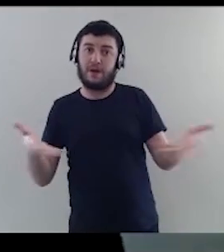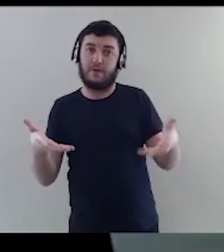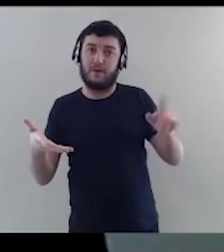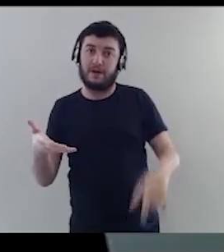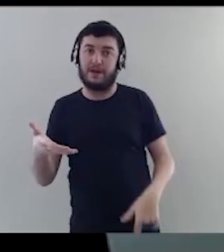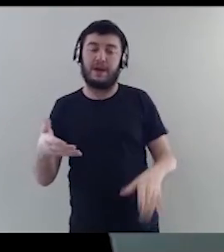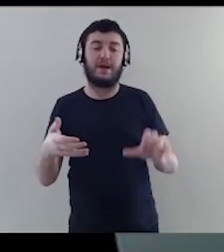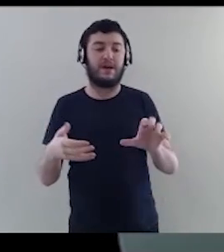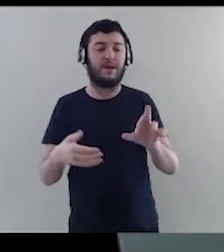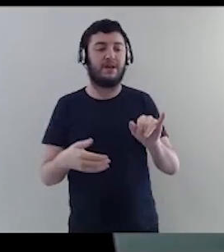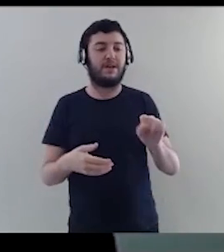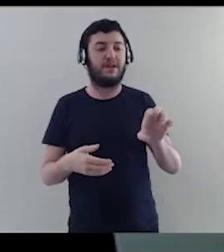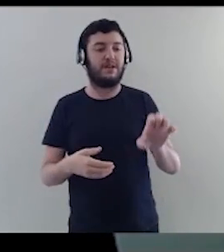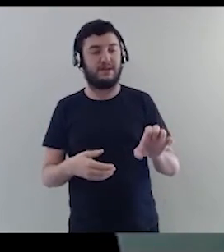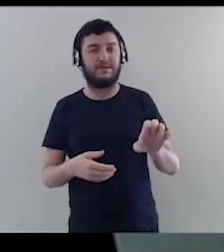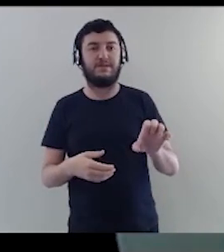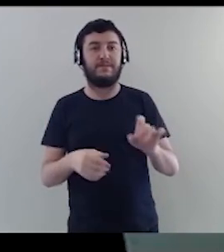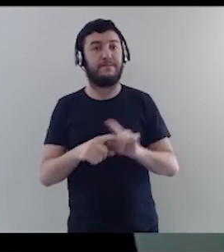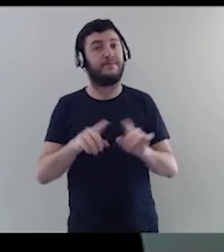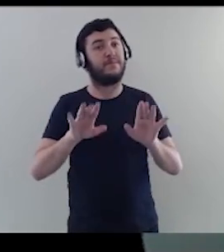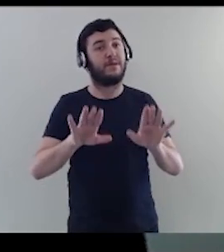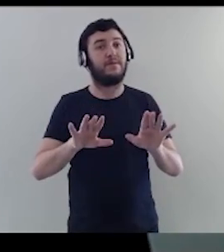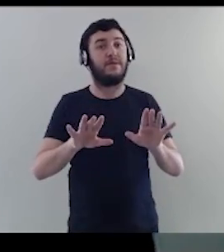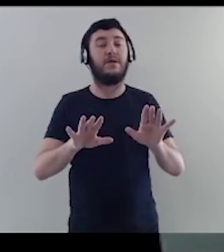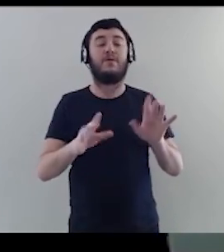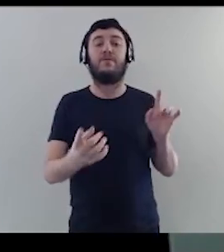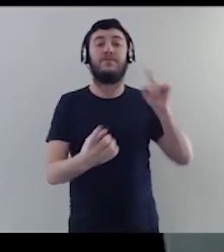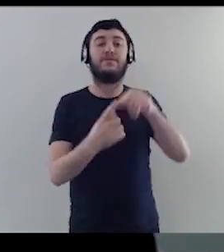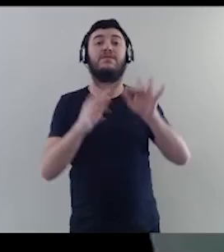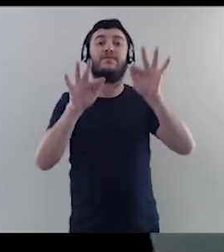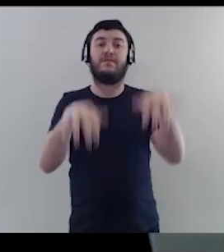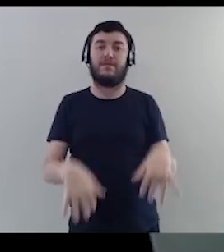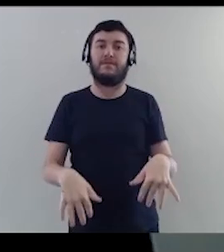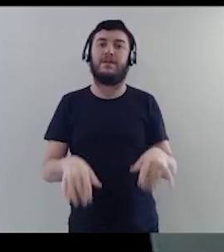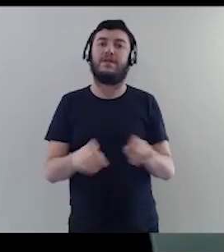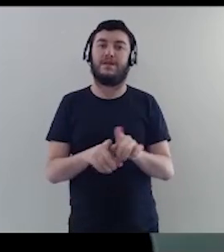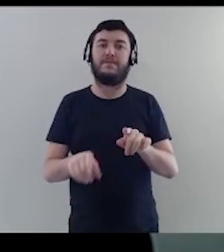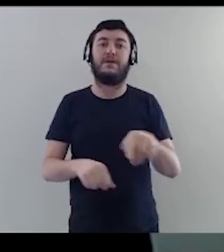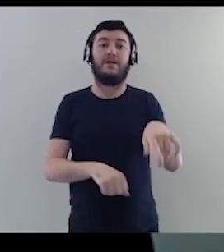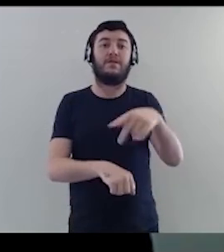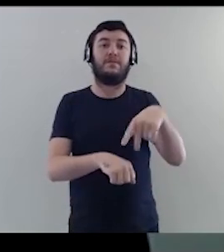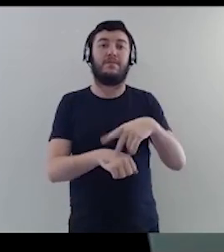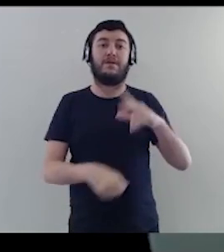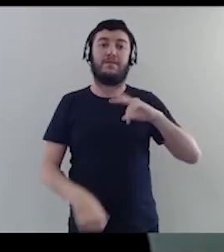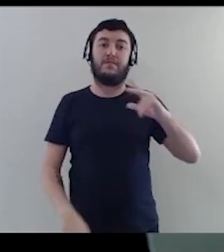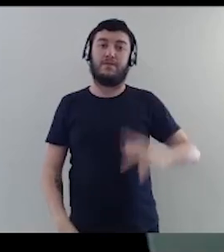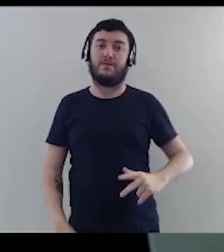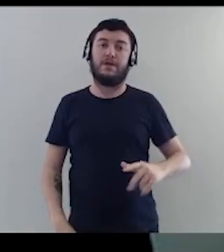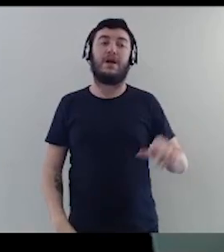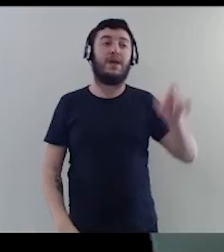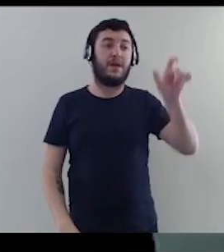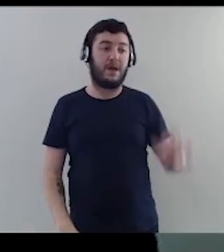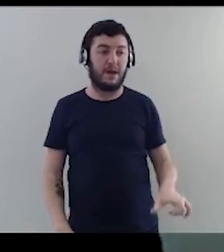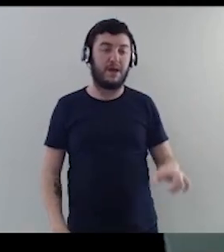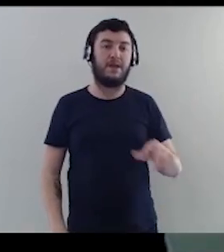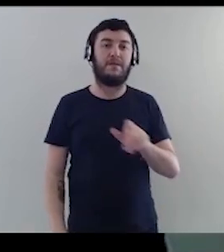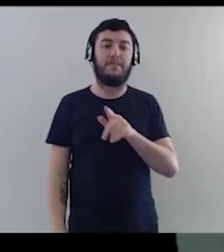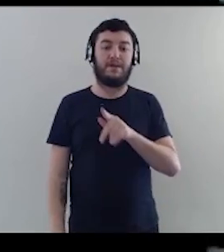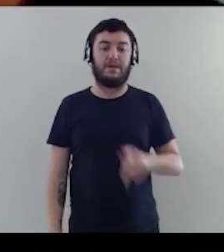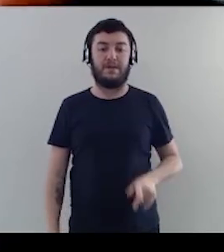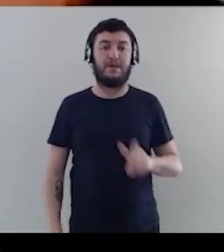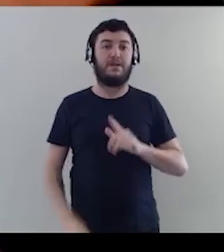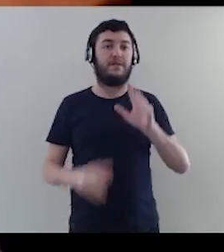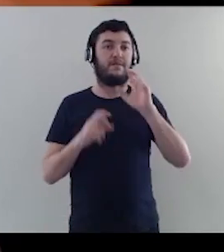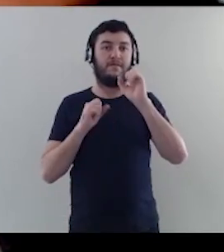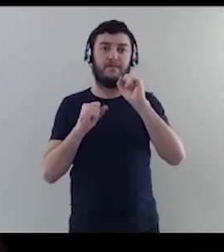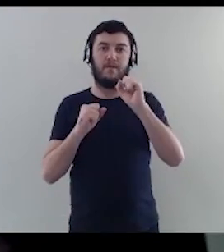pendente. Um ponto só para terminar quanto a este aspecto: em Portugal, efetivamente, o precedente tem força fáctica, não tem